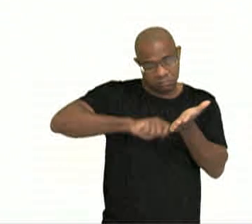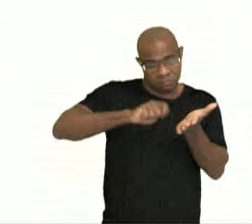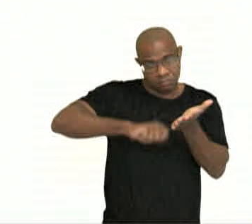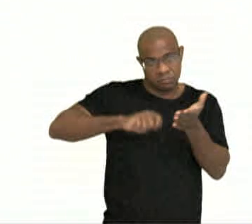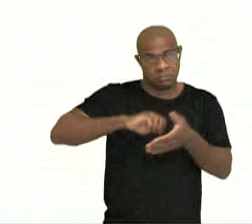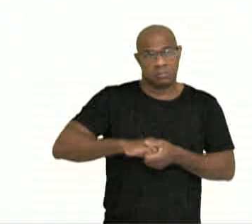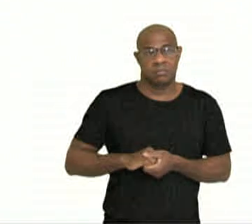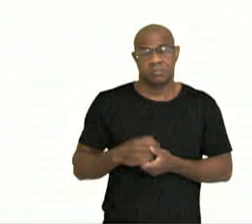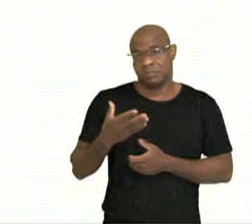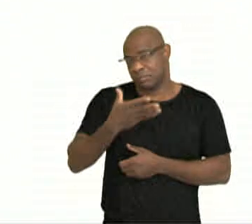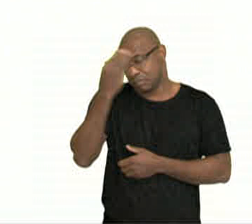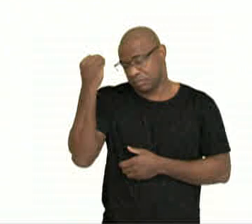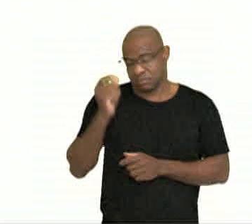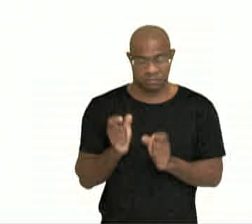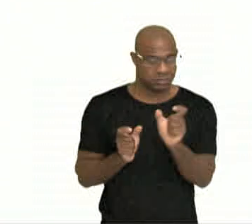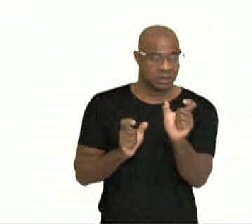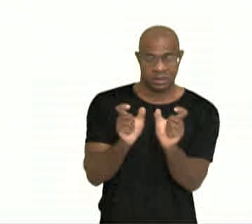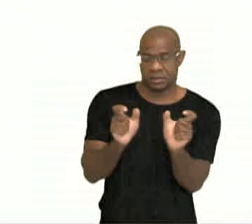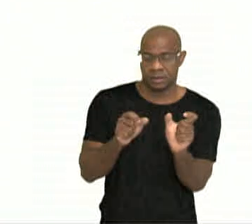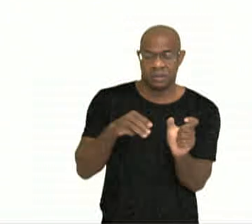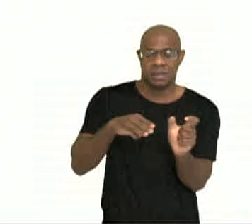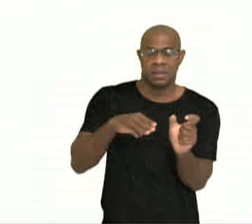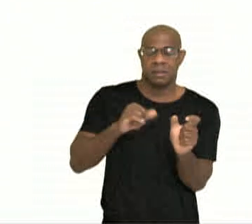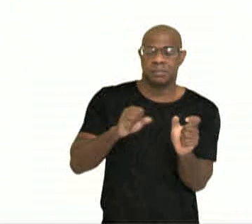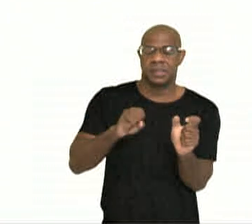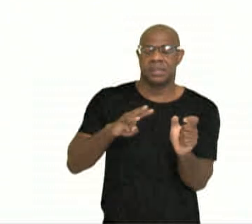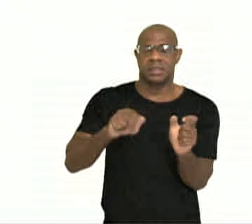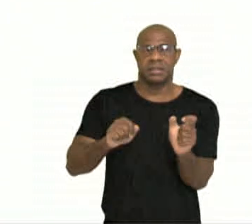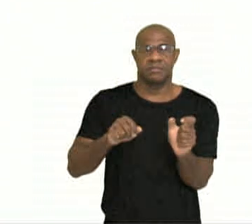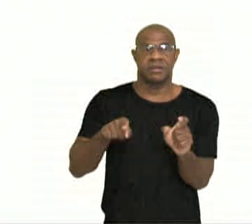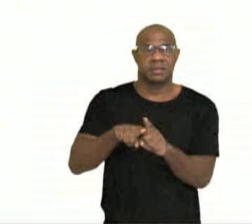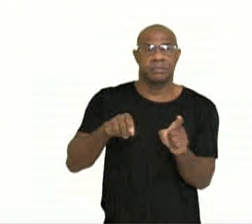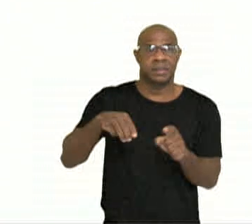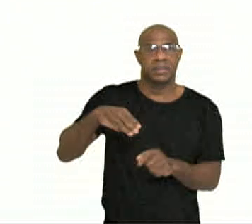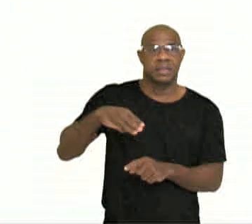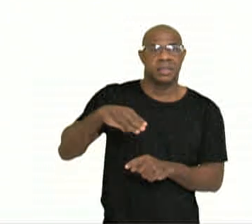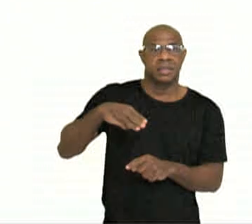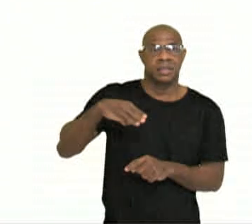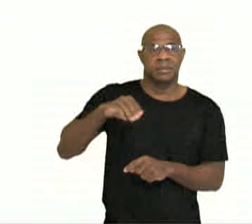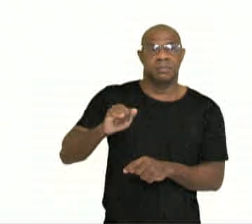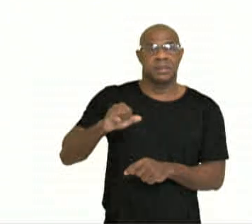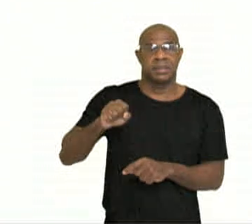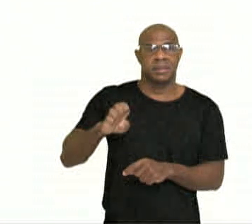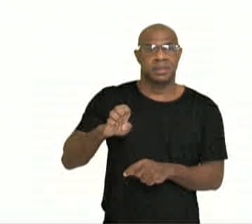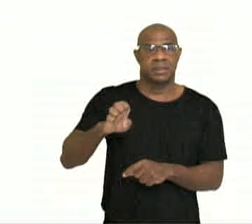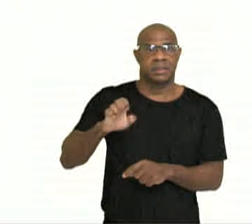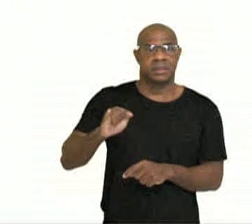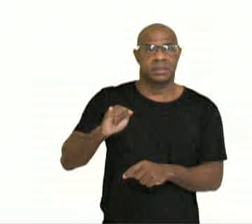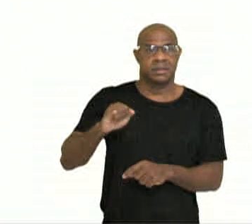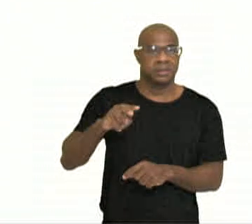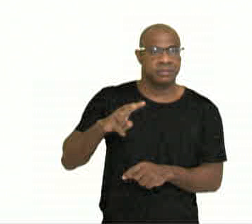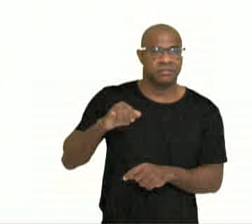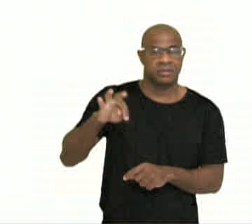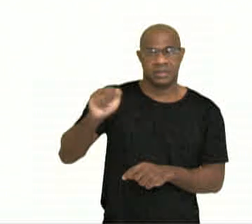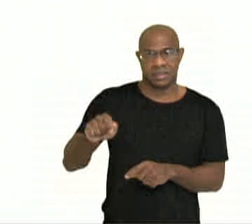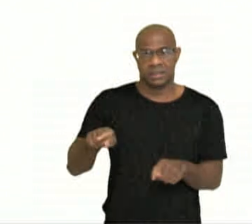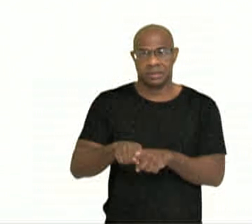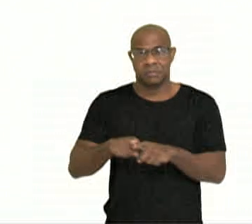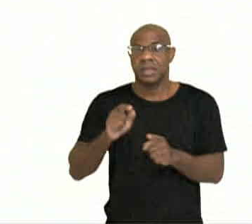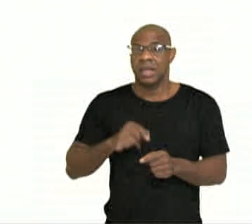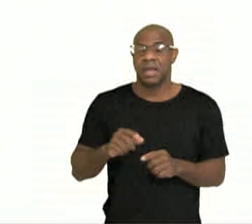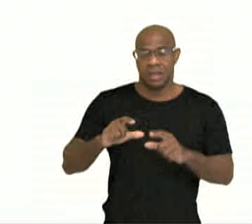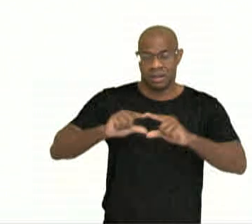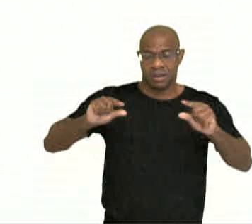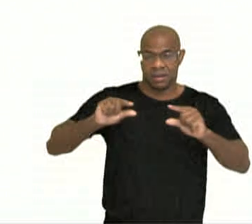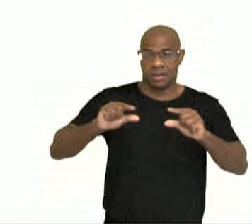caem no esquecimento palavras como missiva e missivista, destinatário, bem como as desgastadas